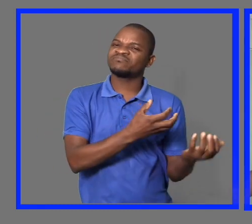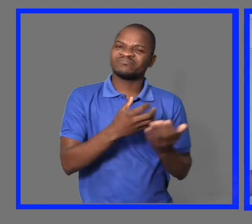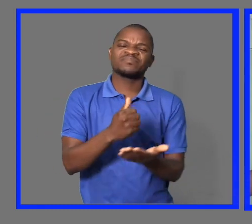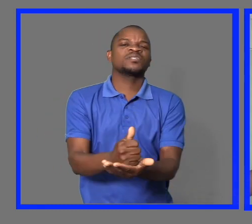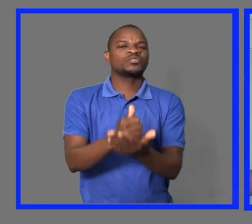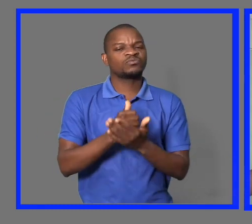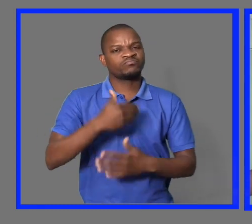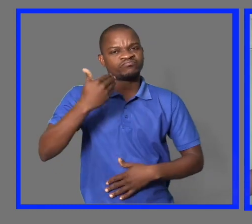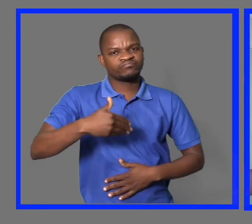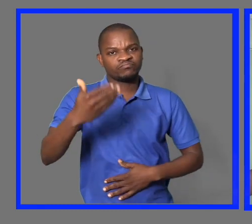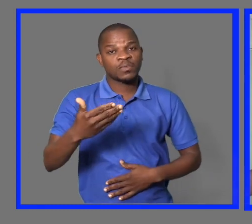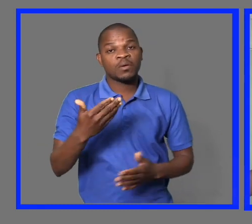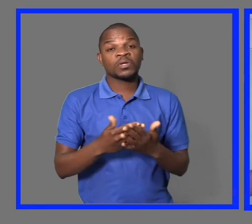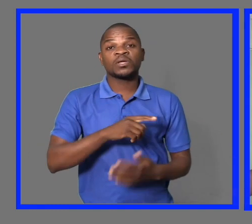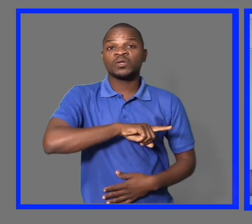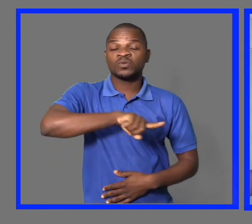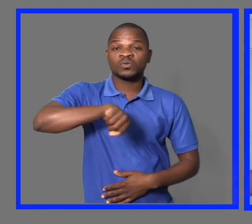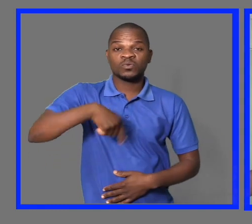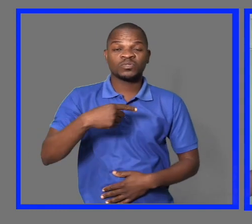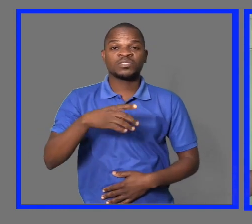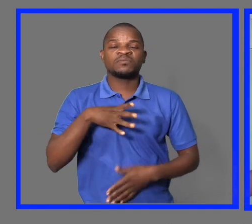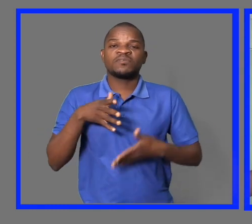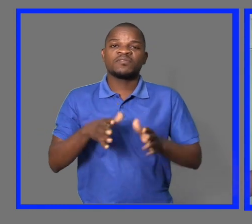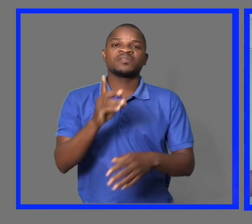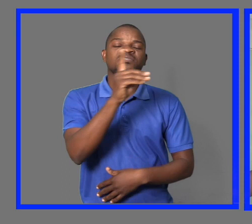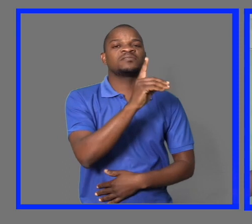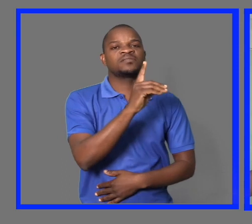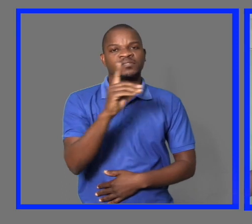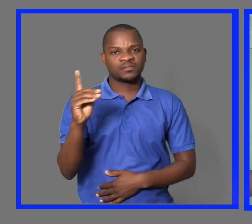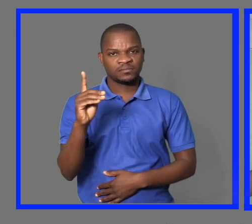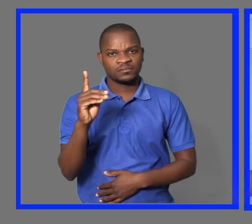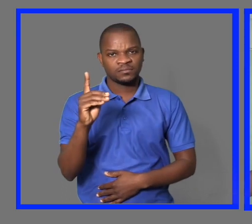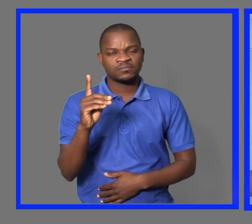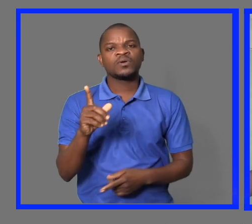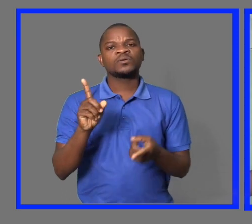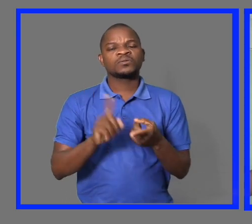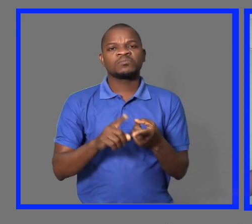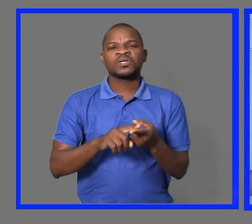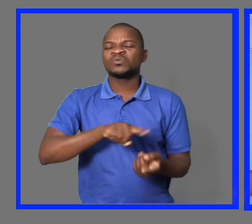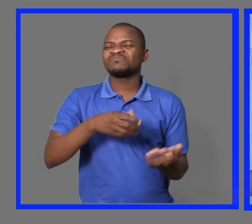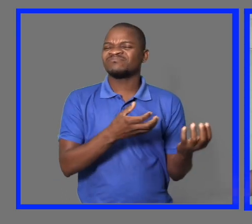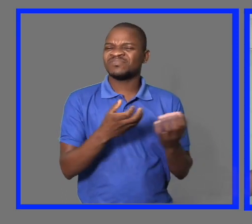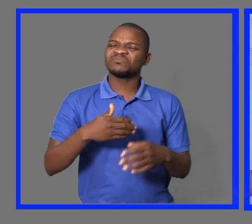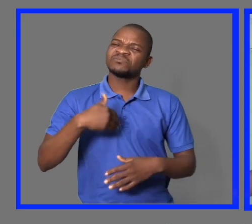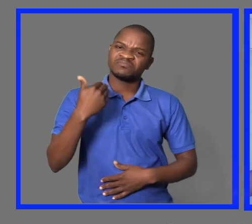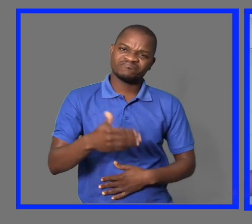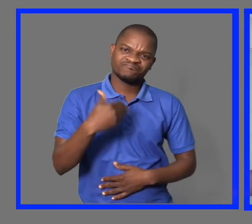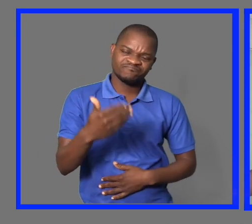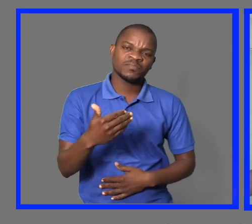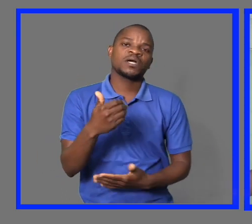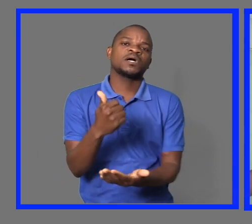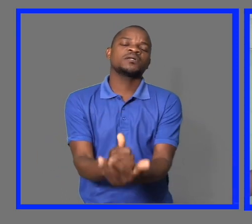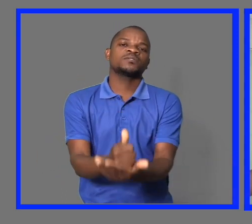dia, porque não somos todos, nós somos mães com crianças deficientes. Então, nós precisamos de